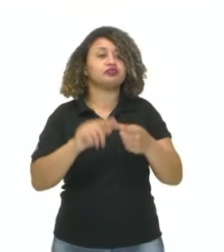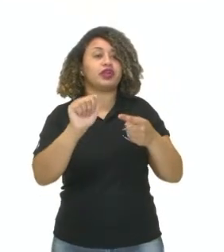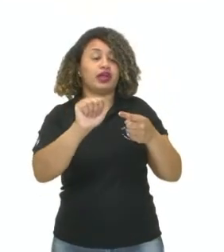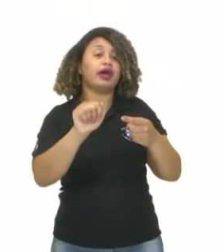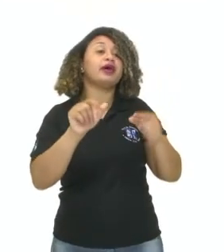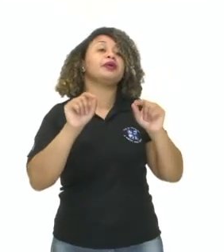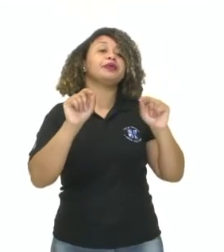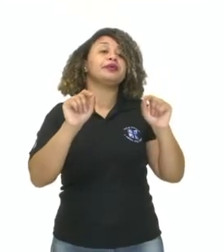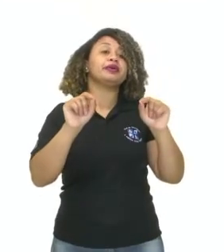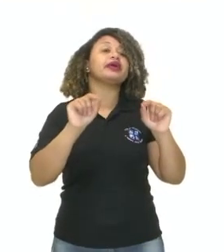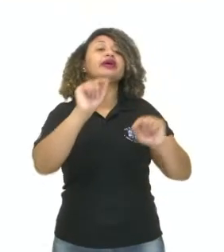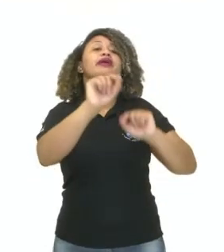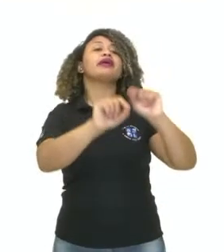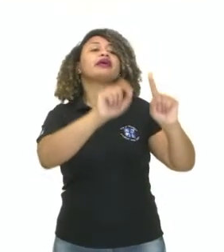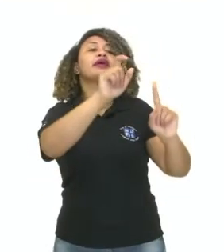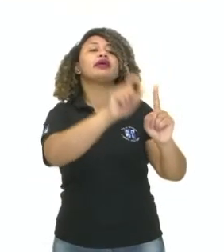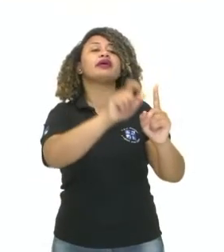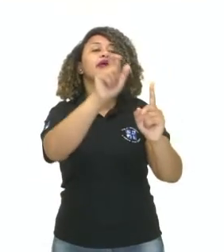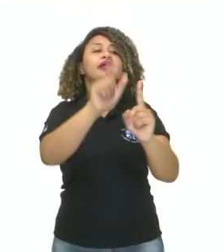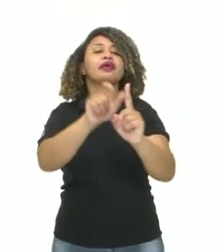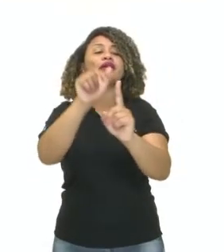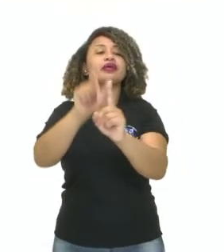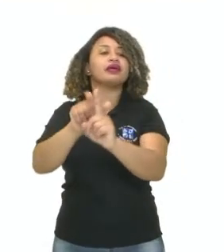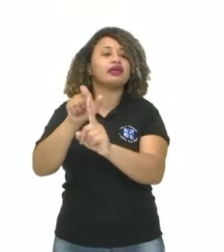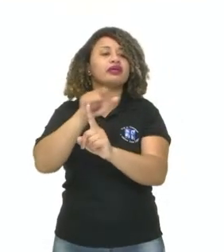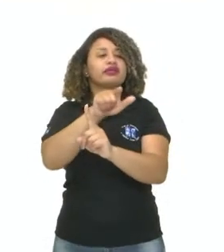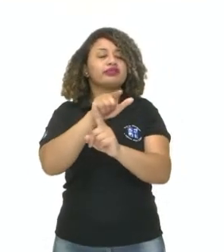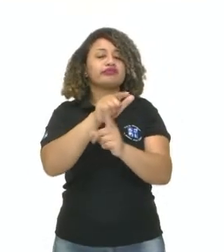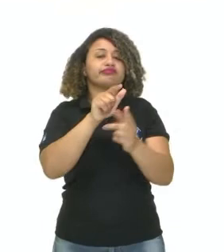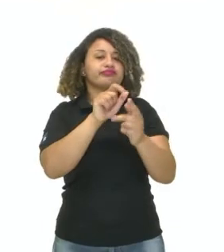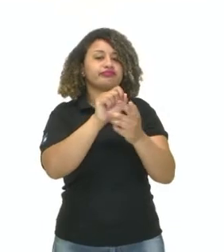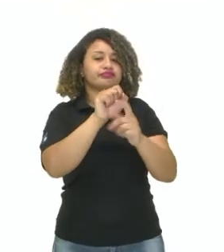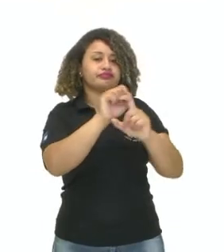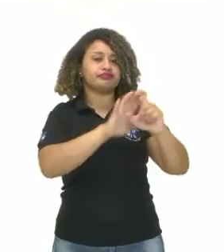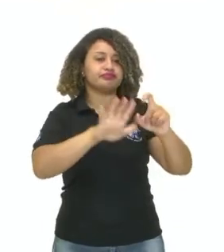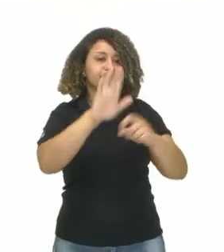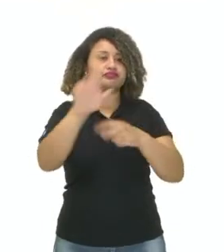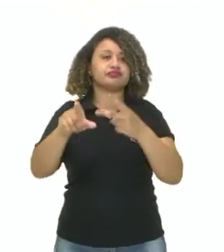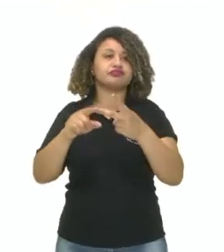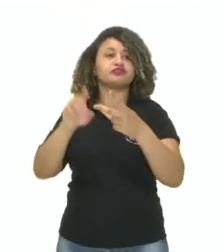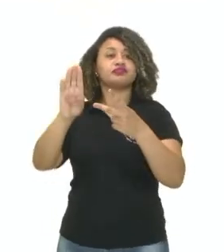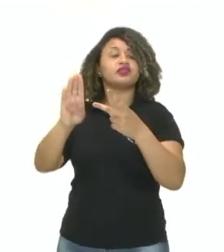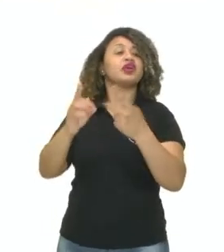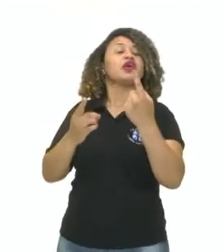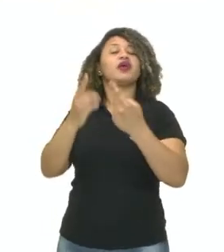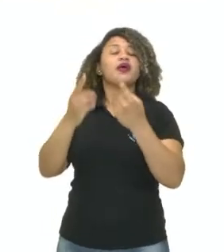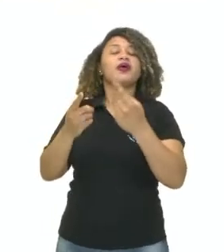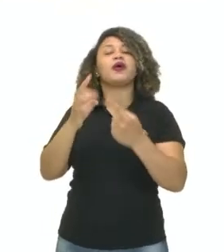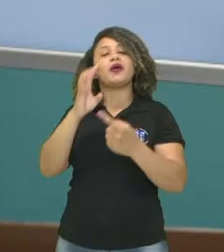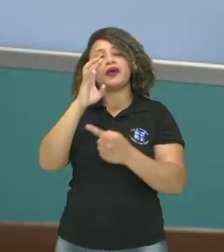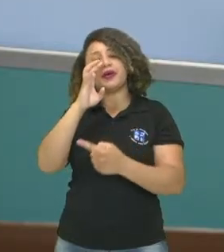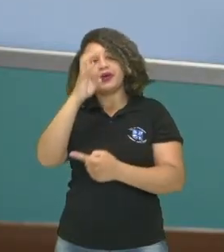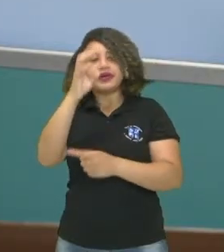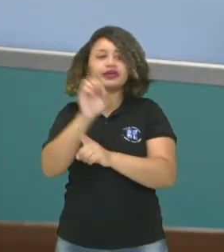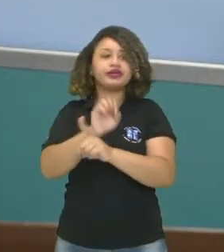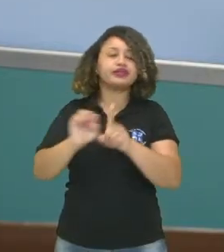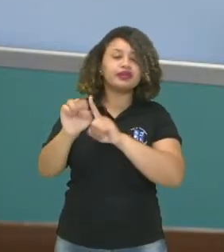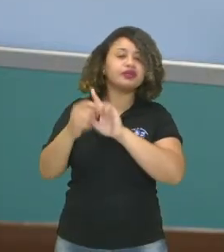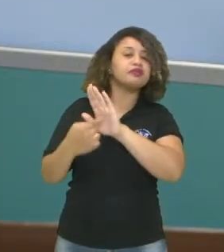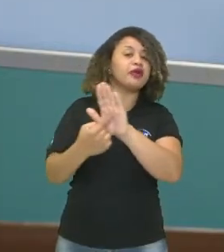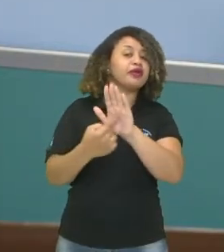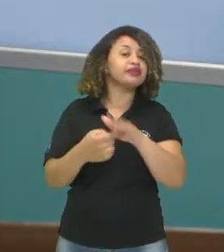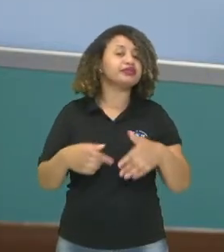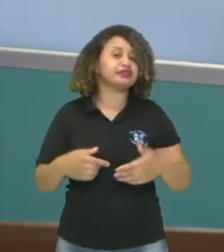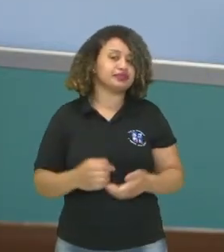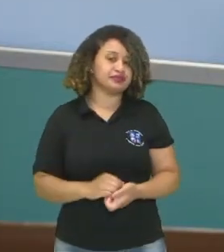saber: quem são as personagens dessa charge? B. Que crítica social ela expressa?